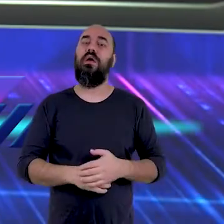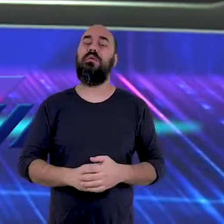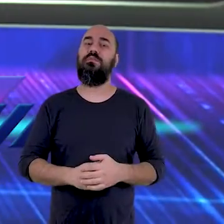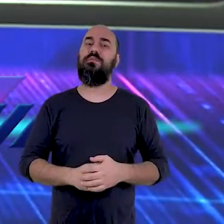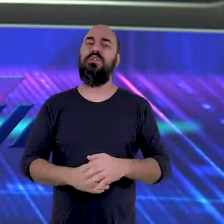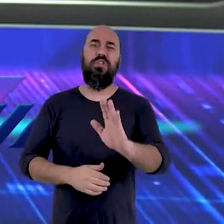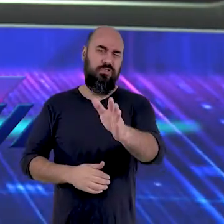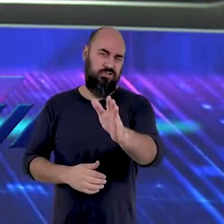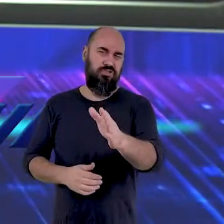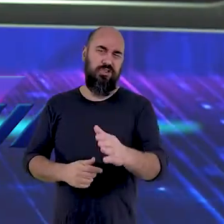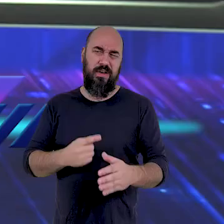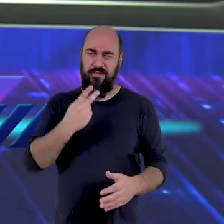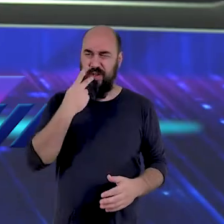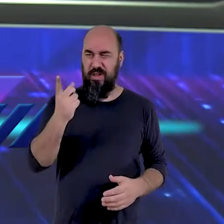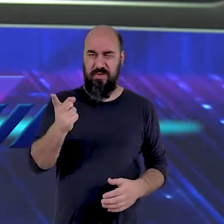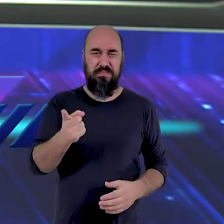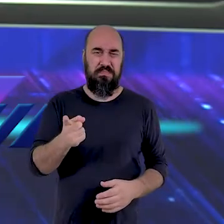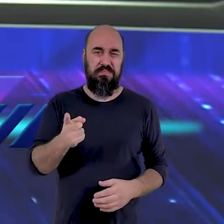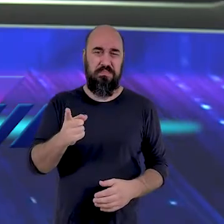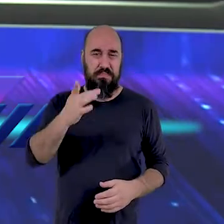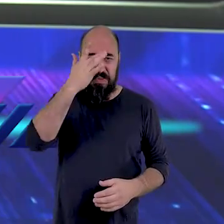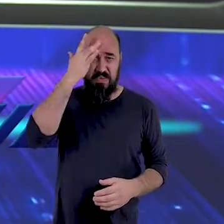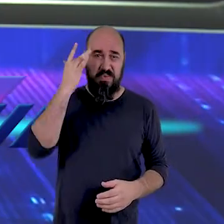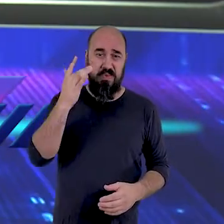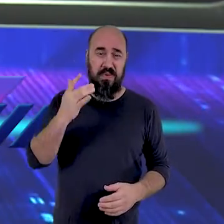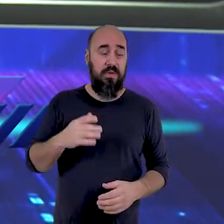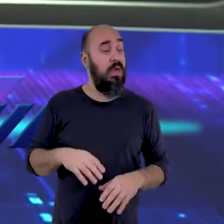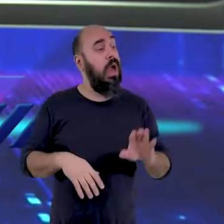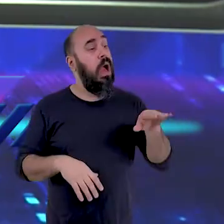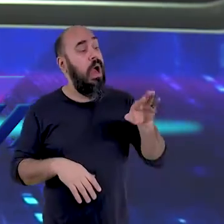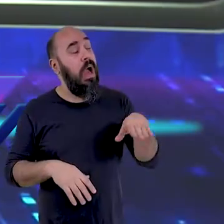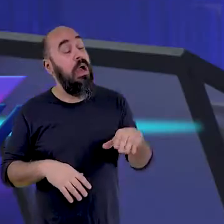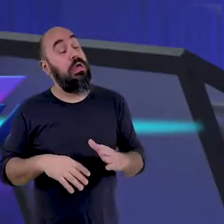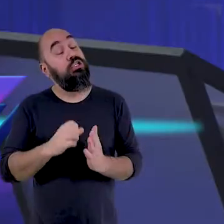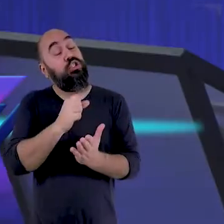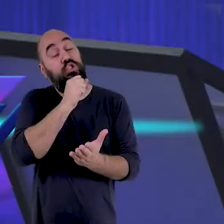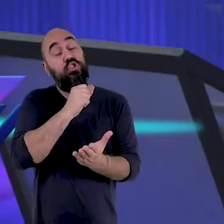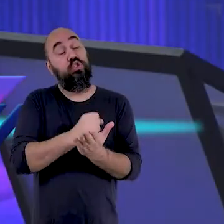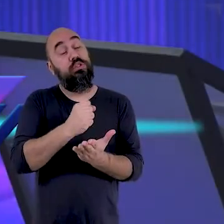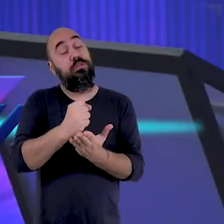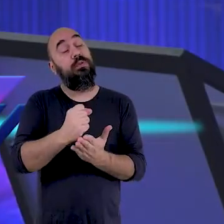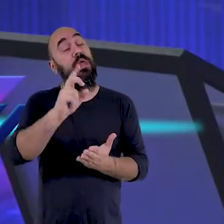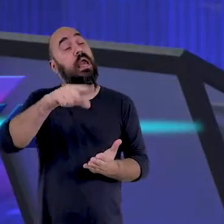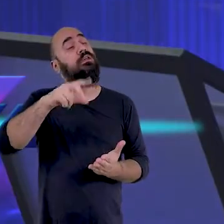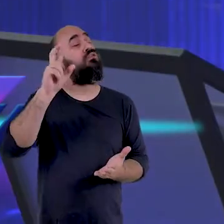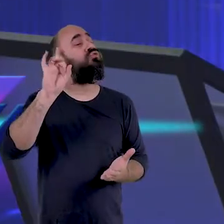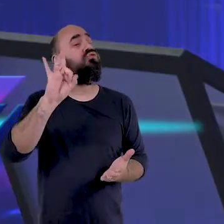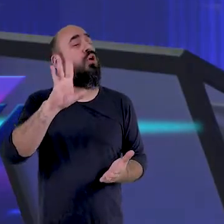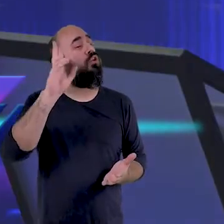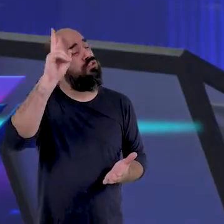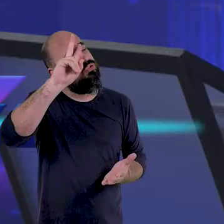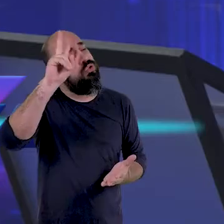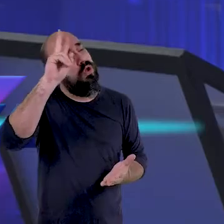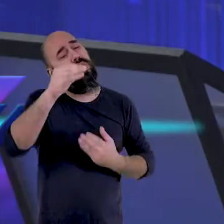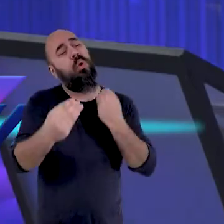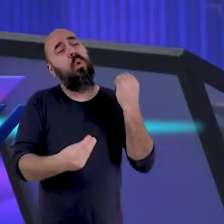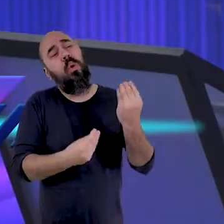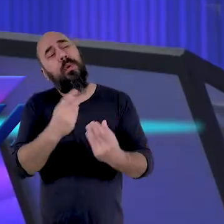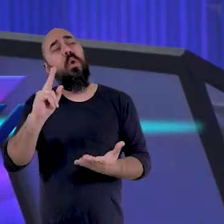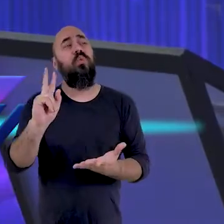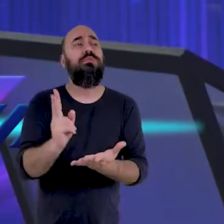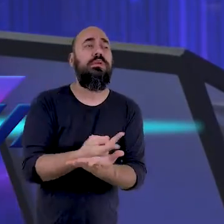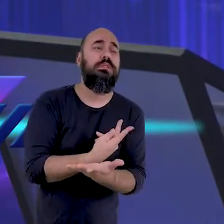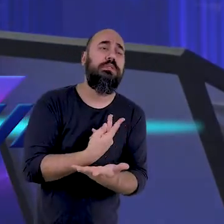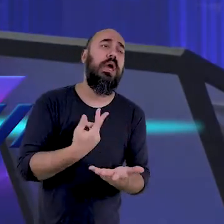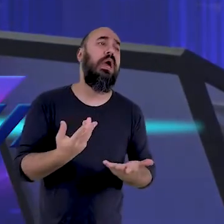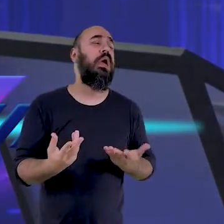Já ouvi pessoas dizendo assim, o Antigo Testamento funciona como referência histórica. Então, se você quer saber o que aconteceu, como foi, do jeito